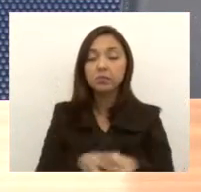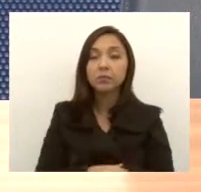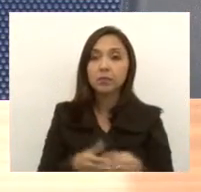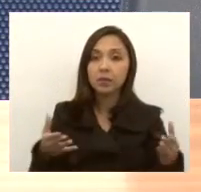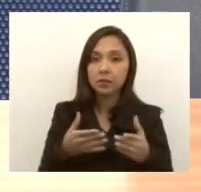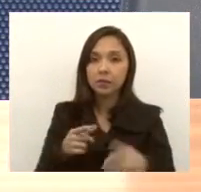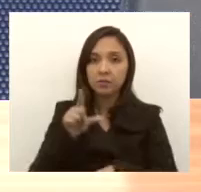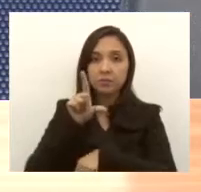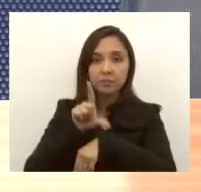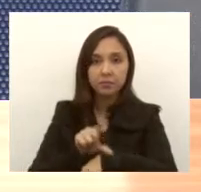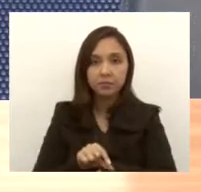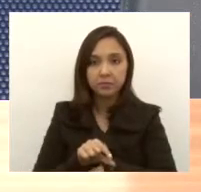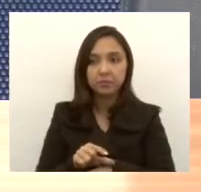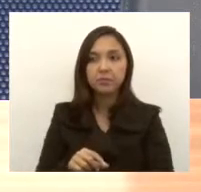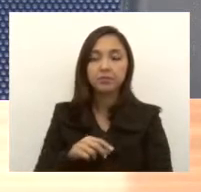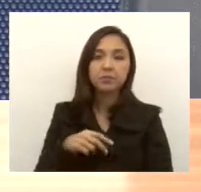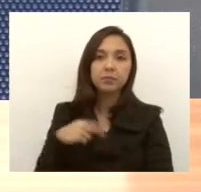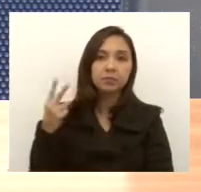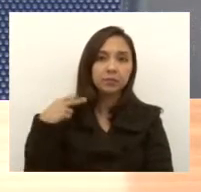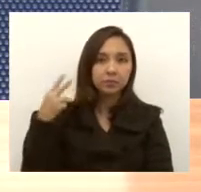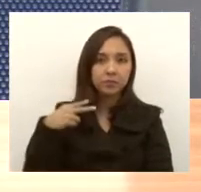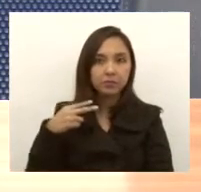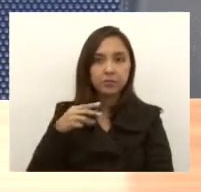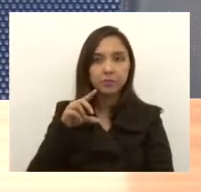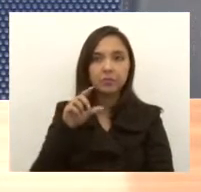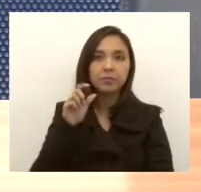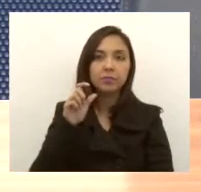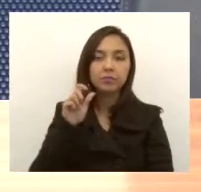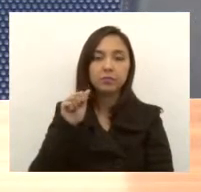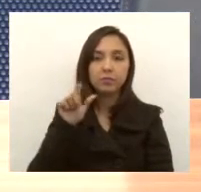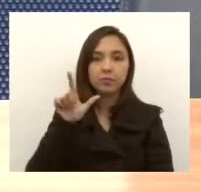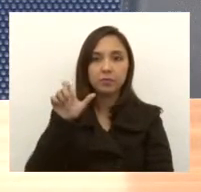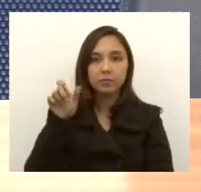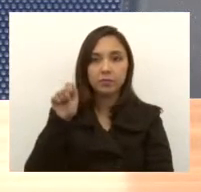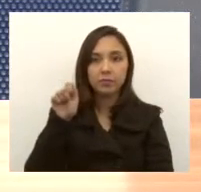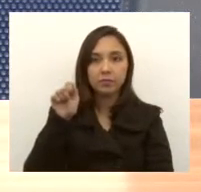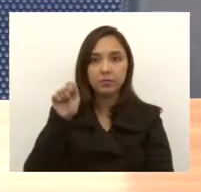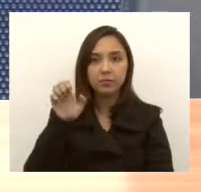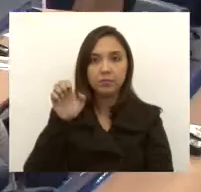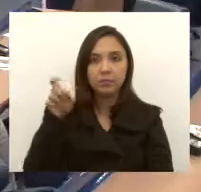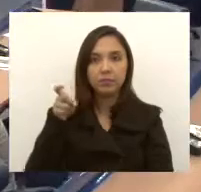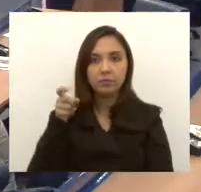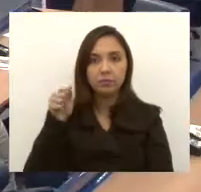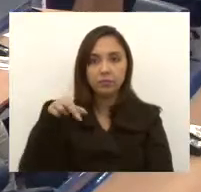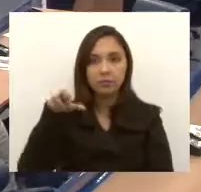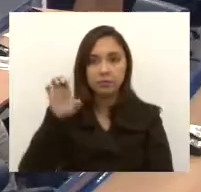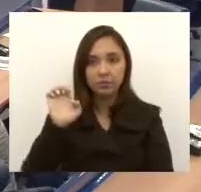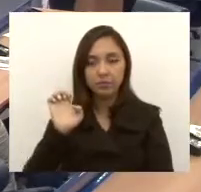Passemos ao pequeno expediente. Com a palavra, vereador Dr. Alexandre Dentista.